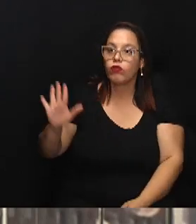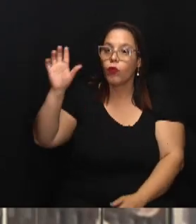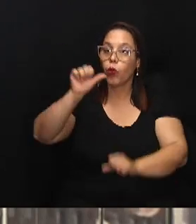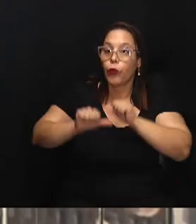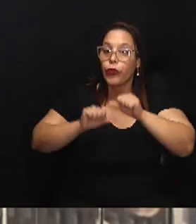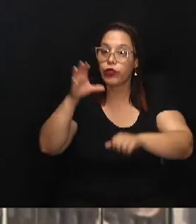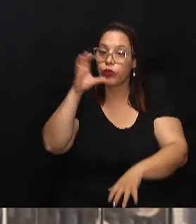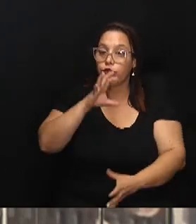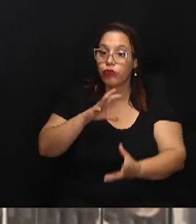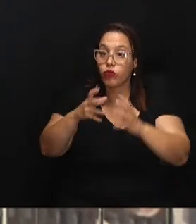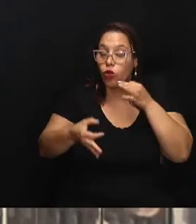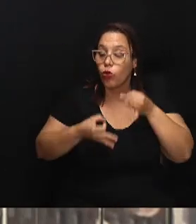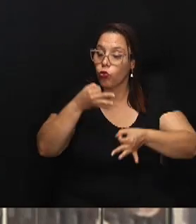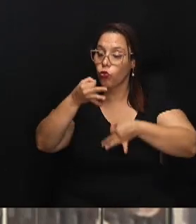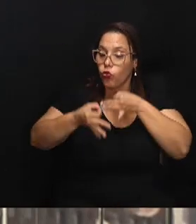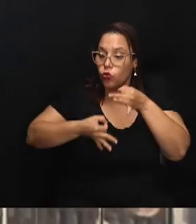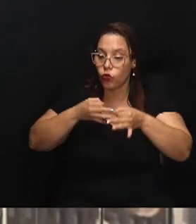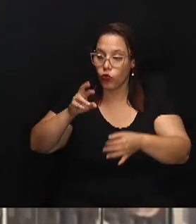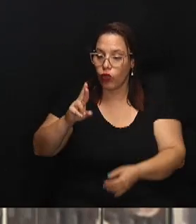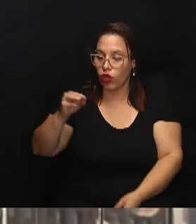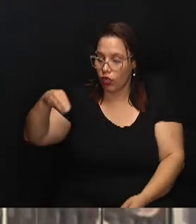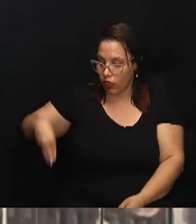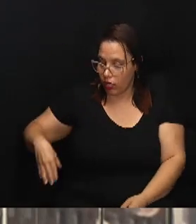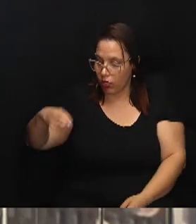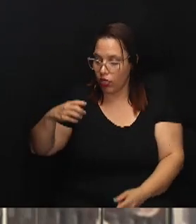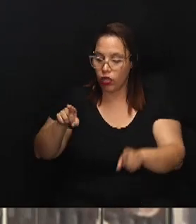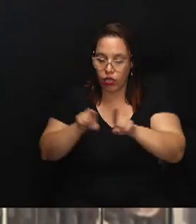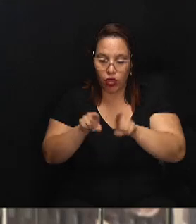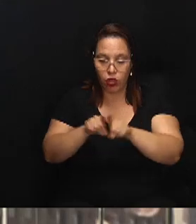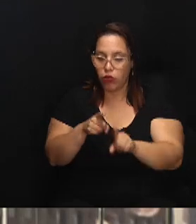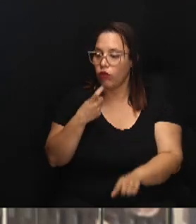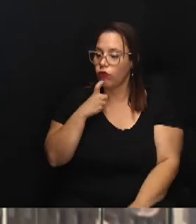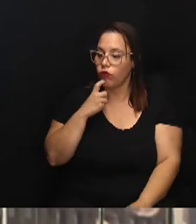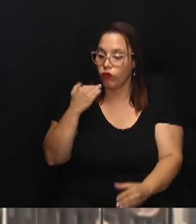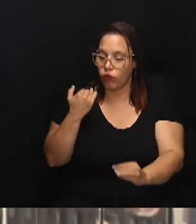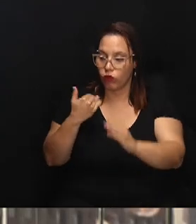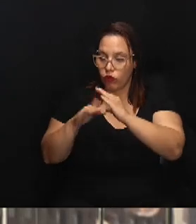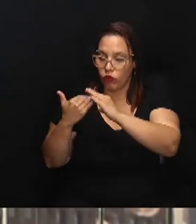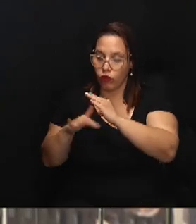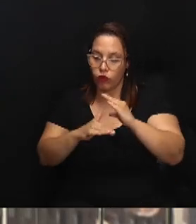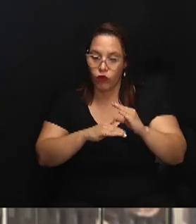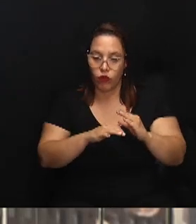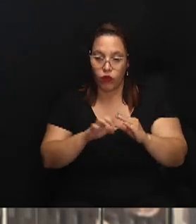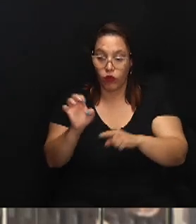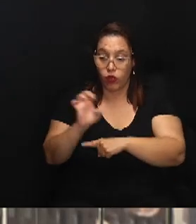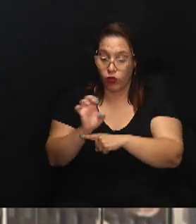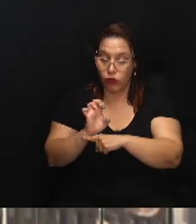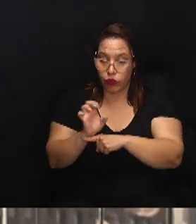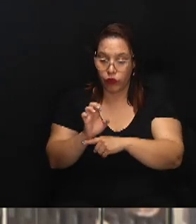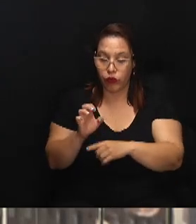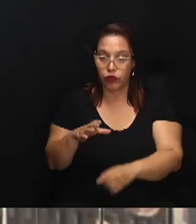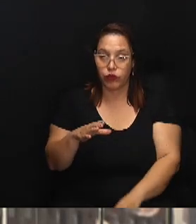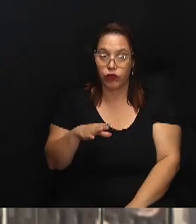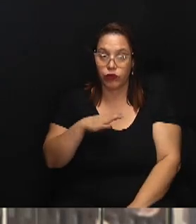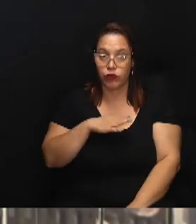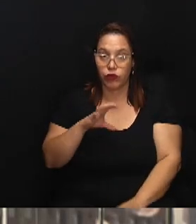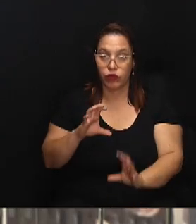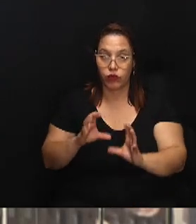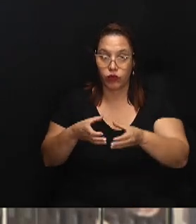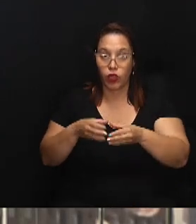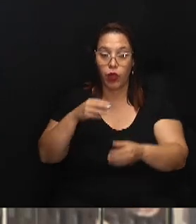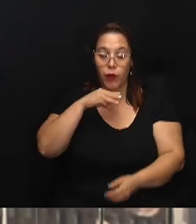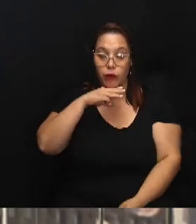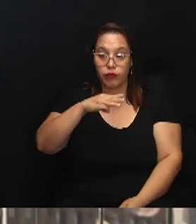Clima. As sugestões da RMC e também de Campinas serão enviadas para a etapa estadual da conferência, que ocorre em